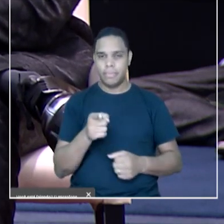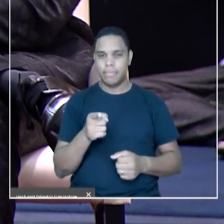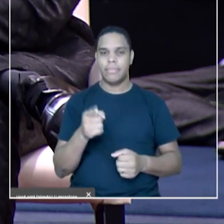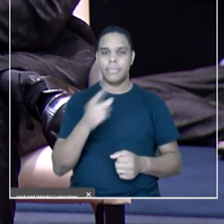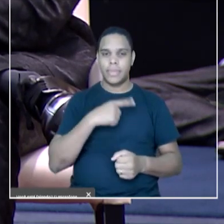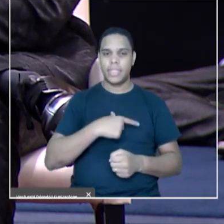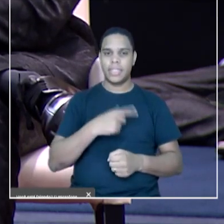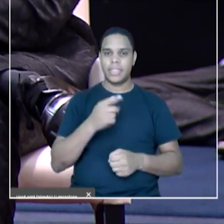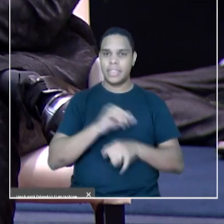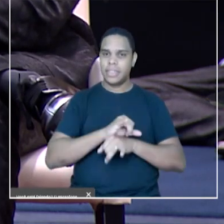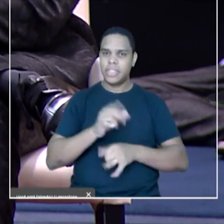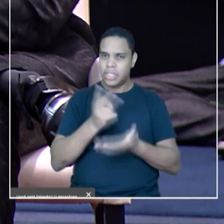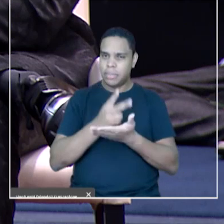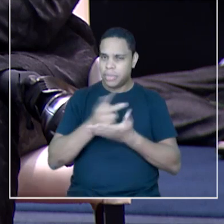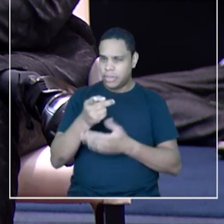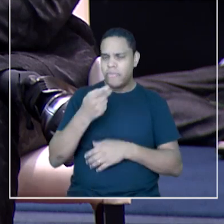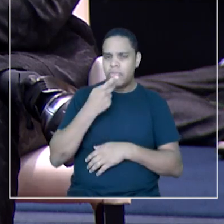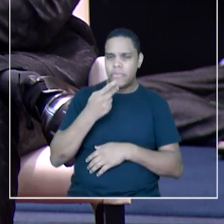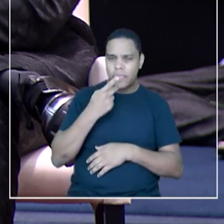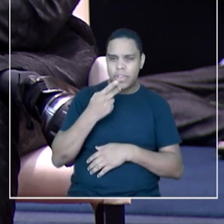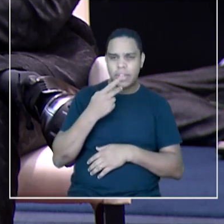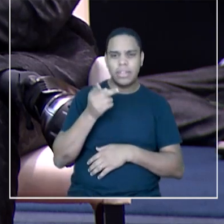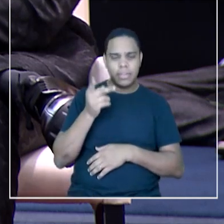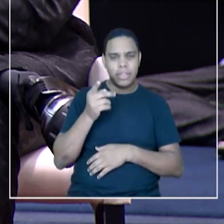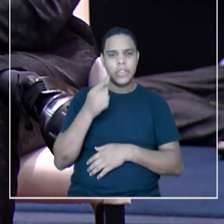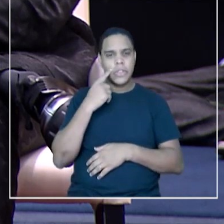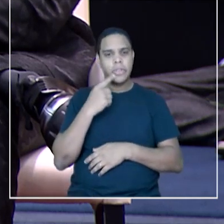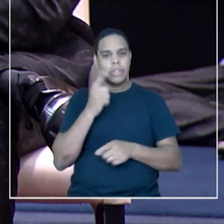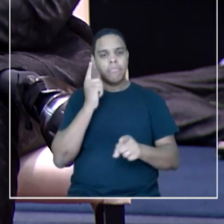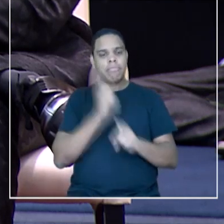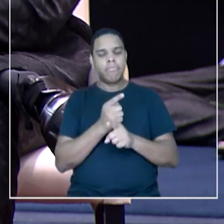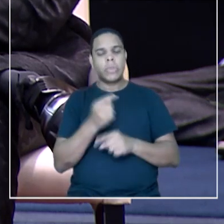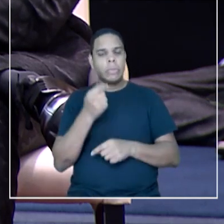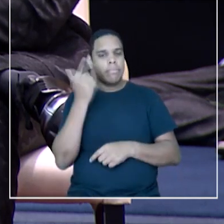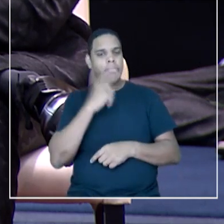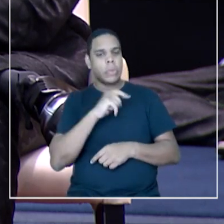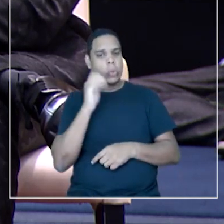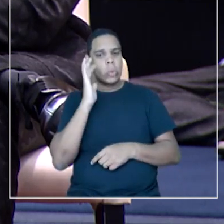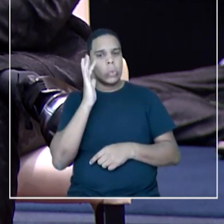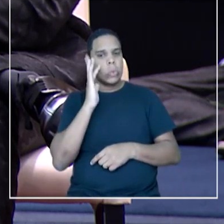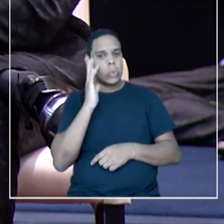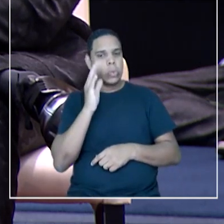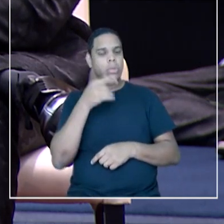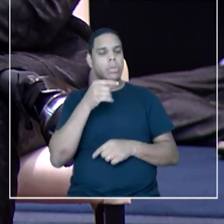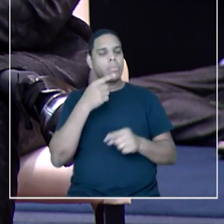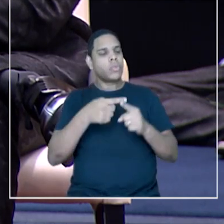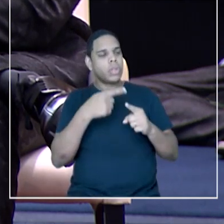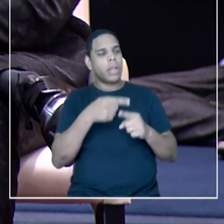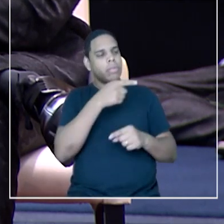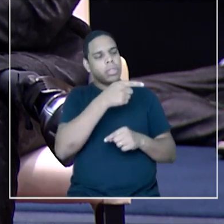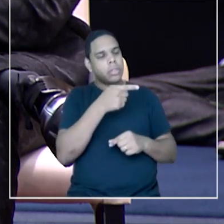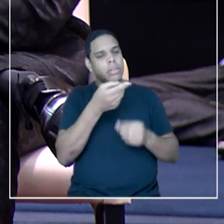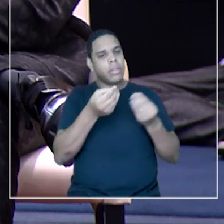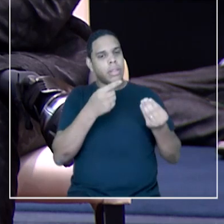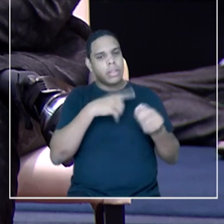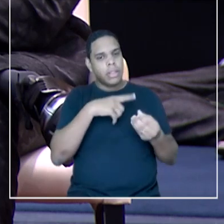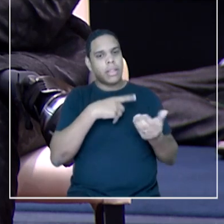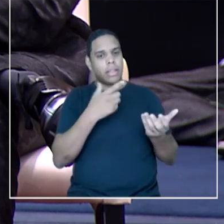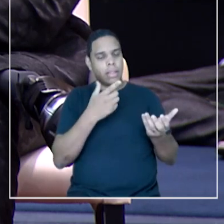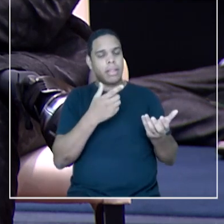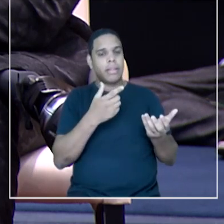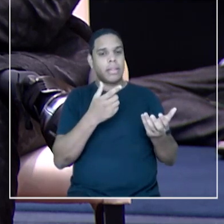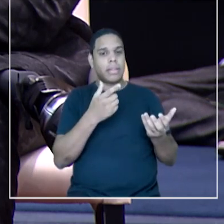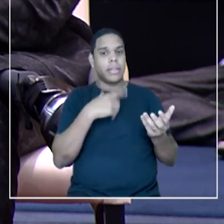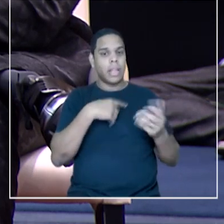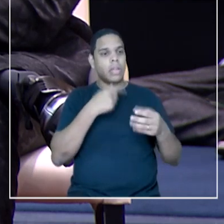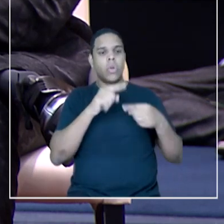afirmar nas suas declarações que você encontrou a realização quando você começou a se dedicar a